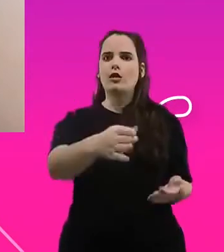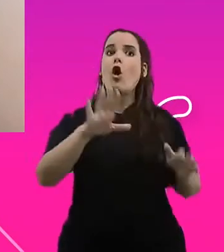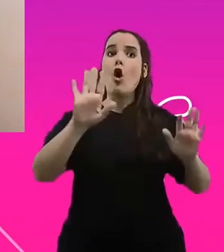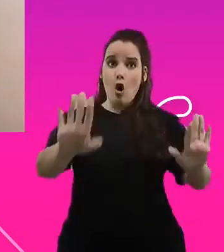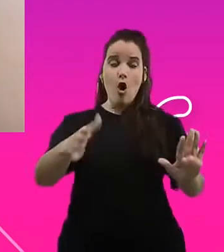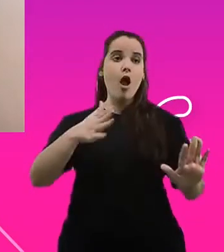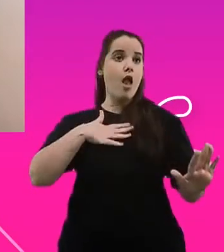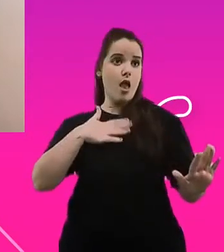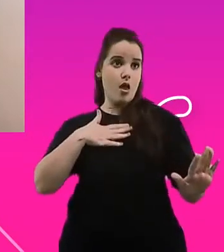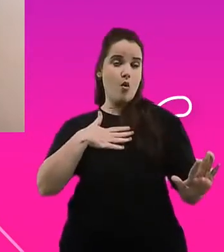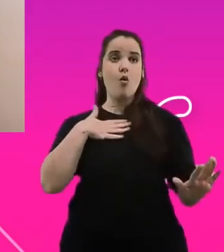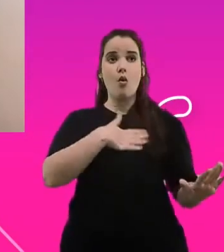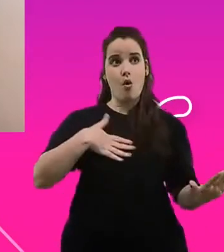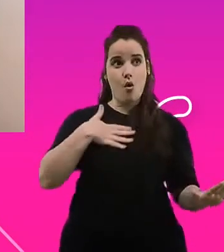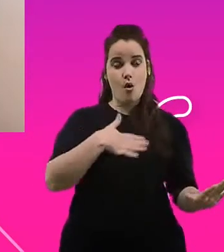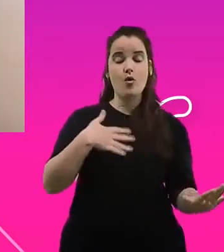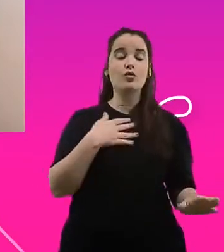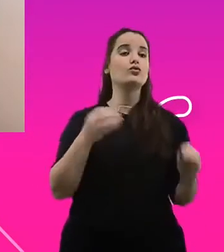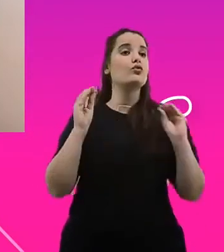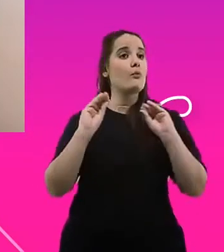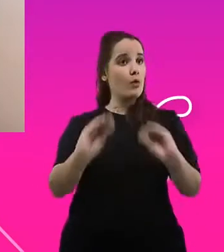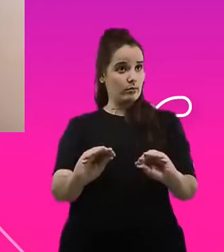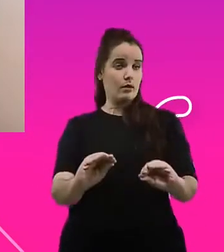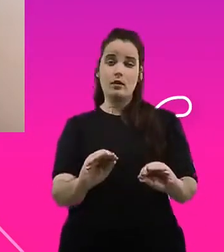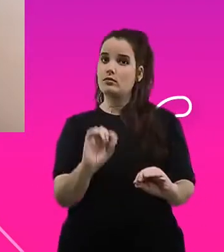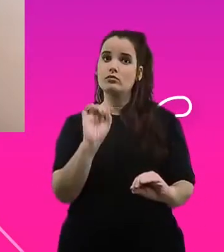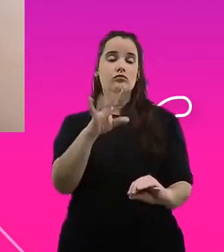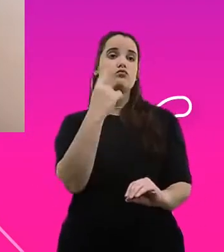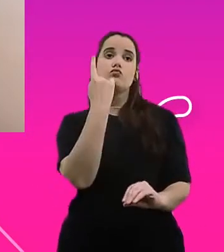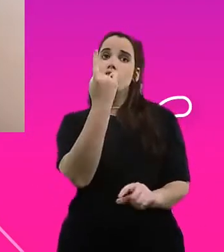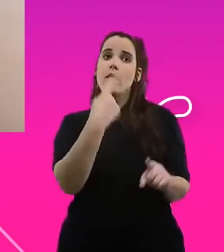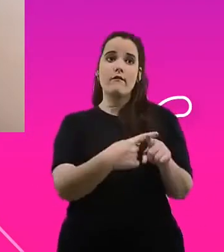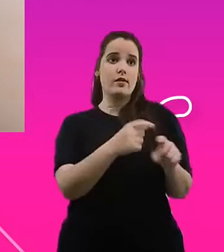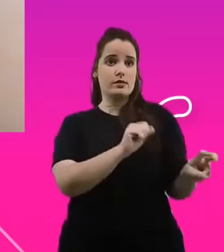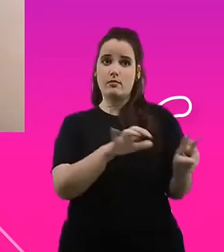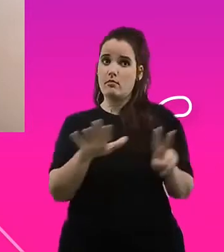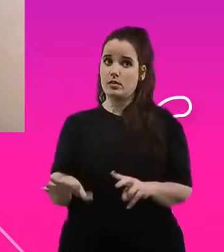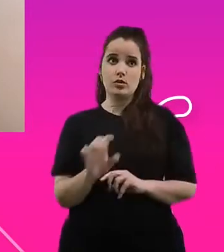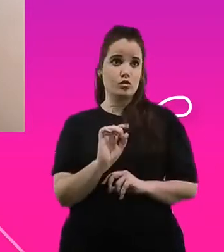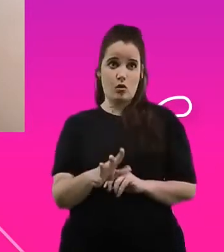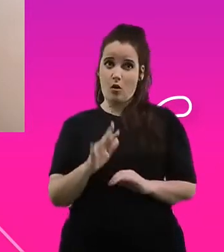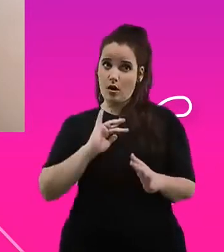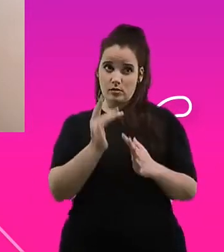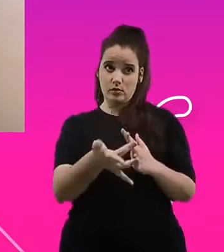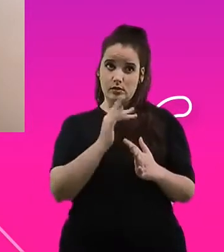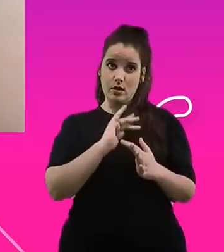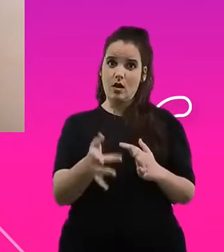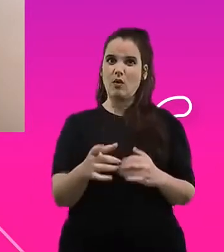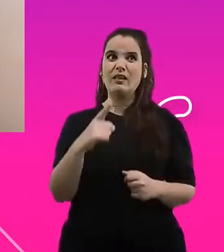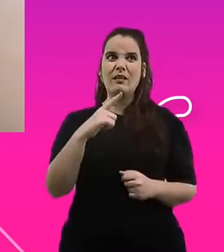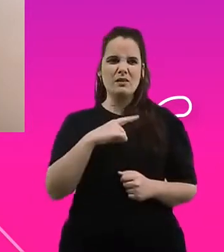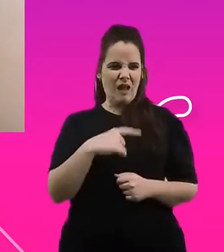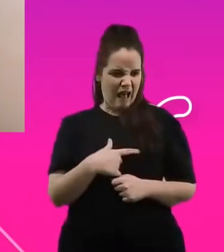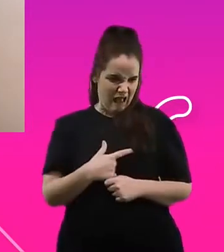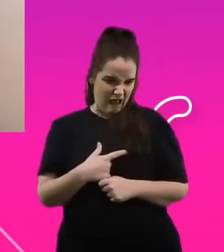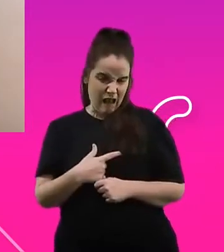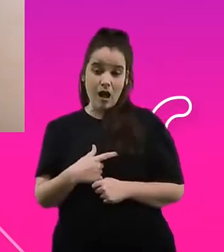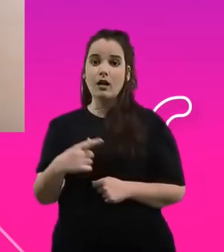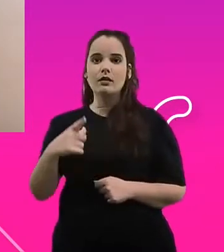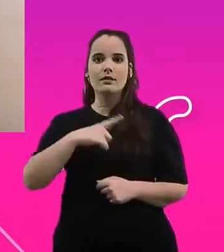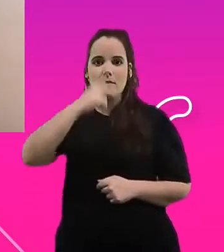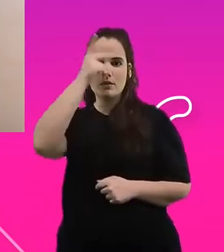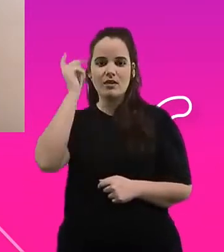uma vez por semana porque é isso, é uma conversa. Tem gente que vai gostar, tem gente que não vai gostar, mas conversa. Vê se eles pedirem mais e